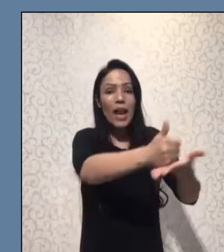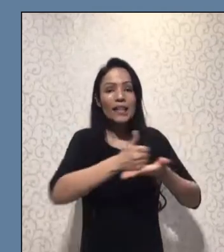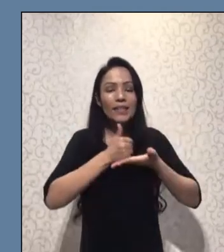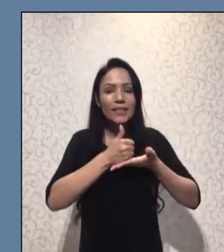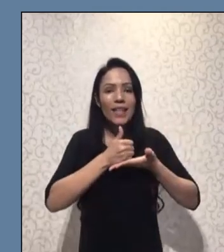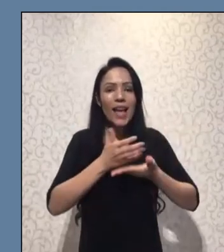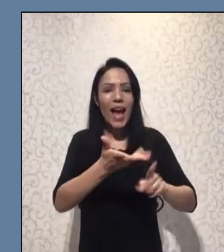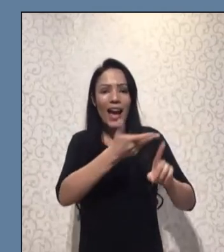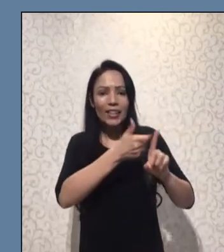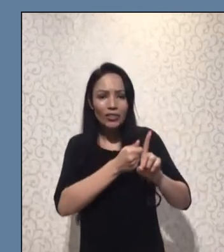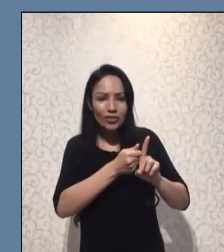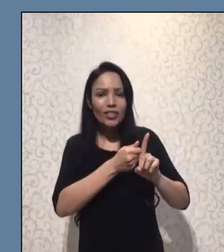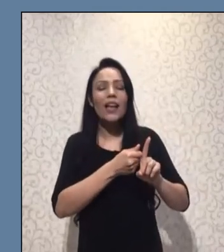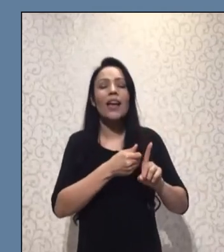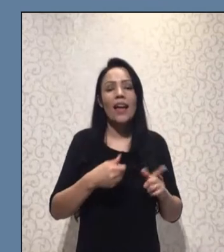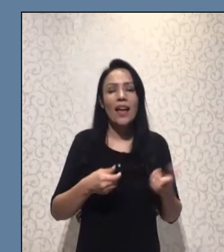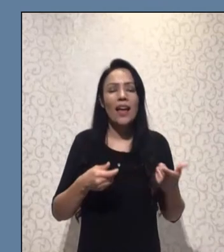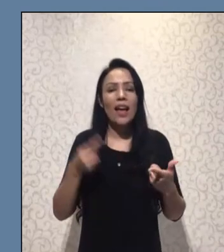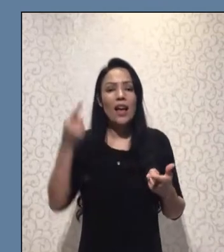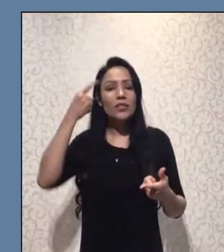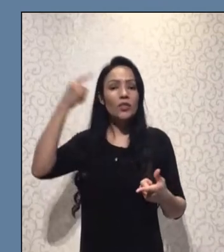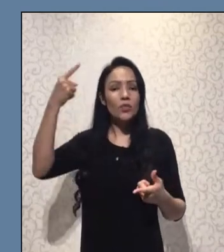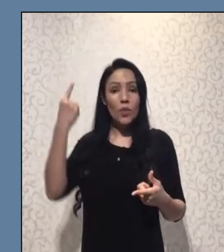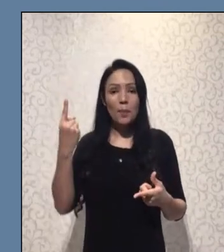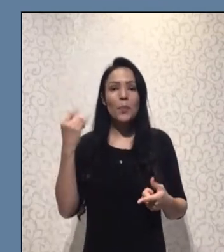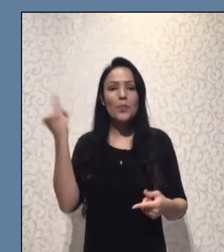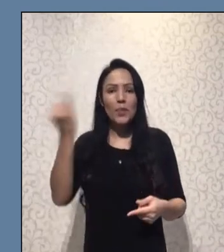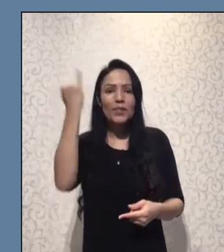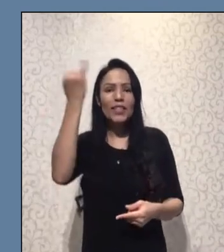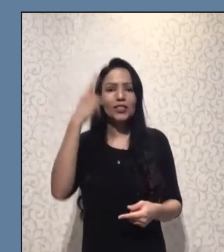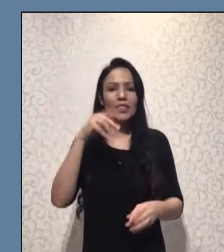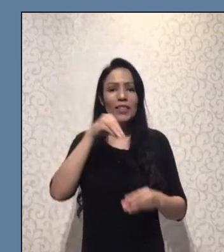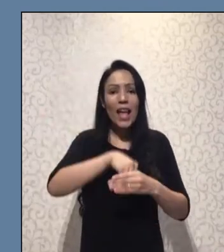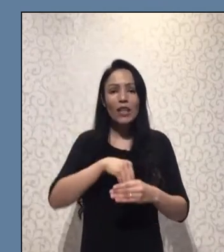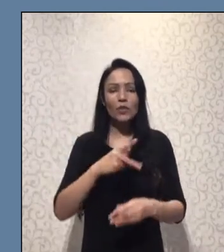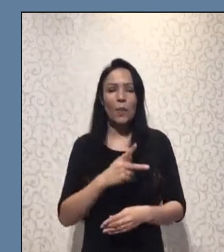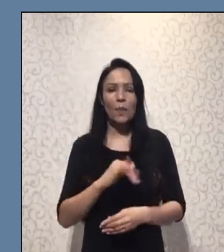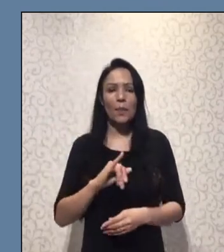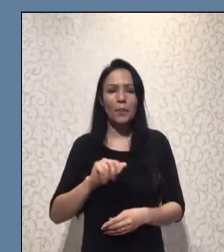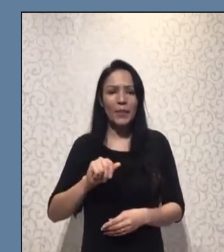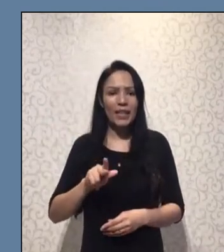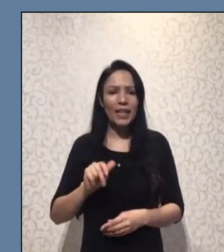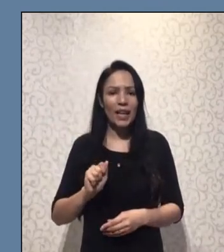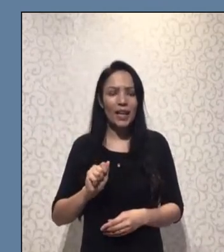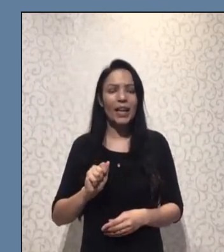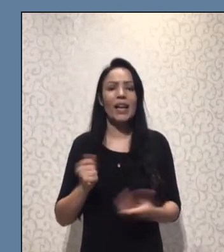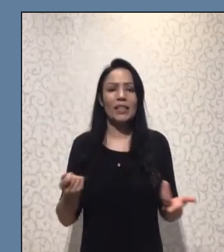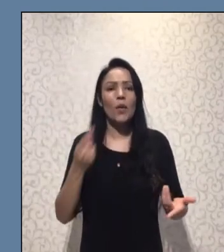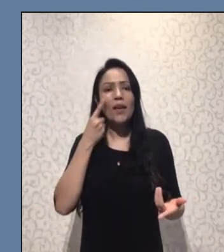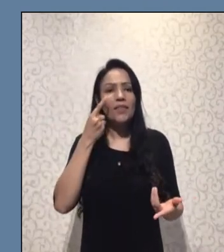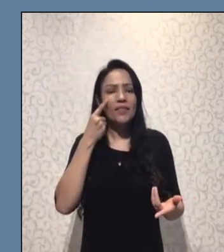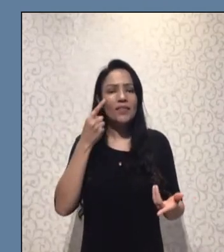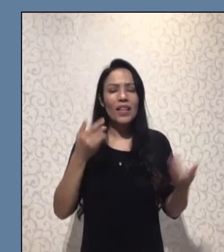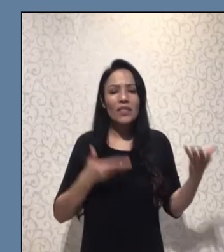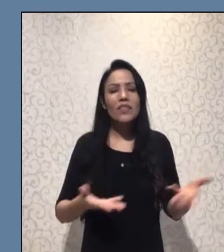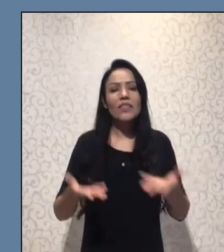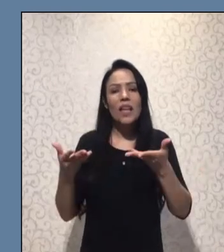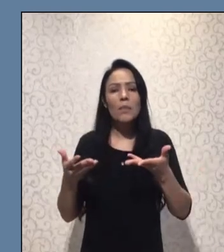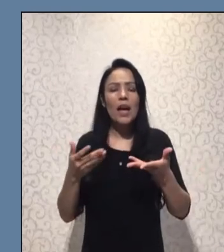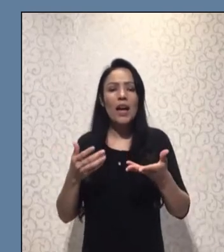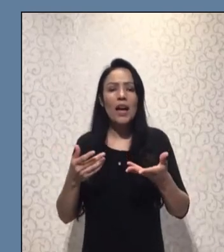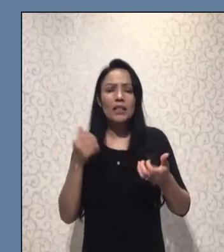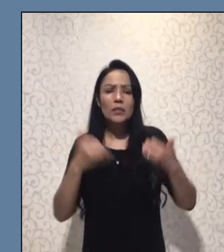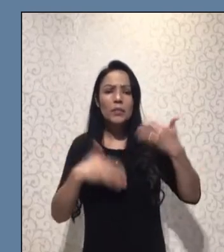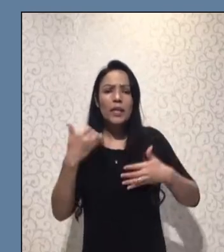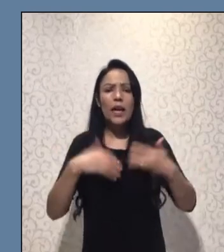dessa tua preocupação e dessa tua inclusão no acervo da Pinacoteca. Com isso, eu já te passo também essa deixa para falar dessas políticas de aquisição que são